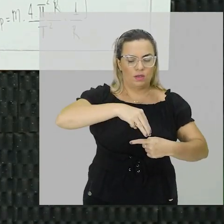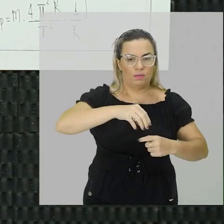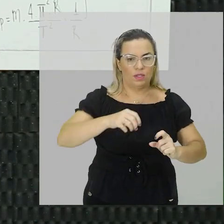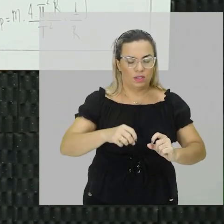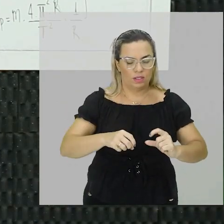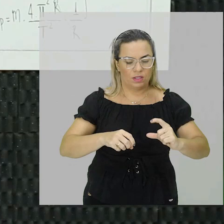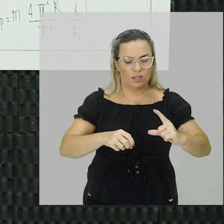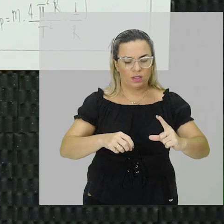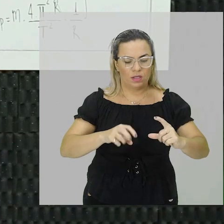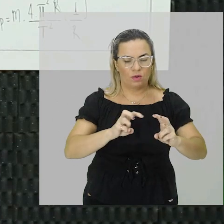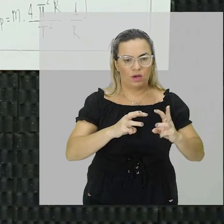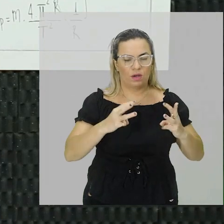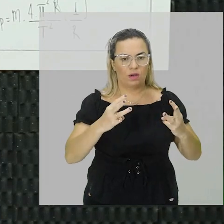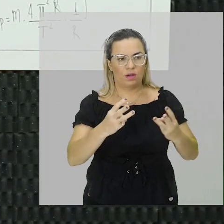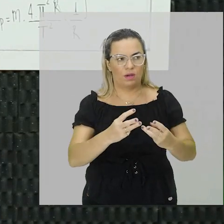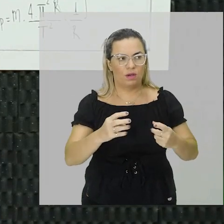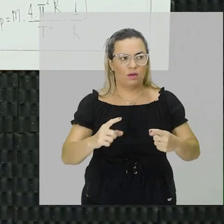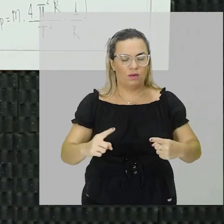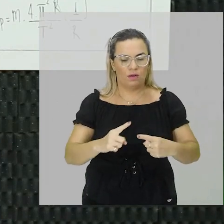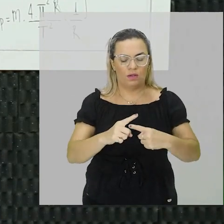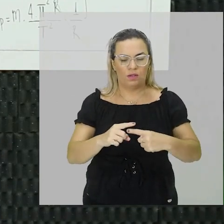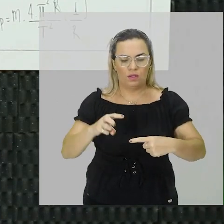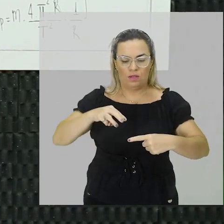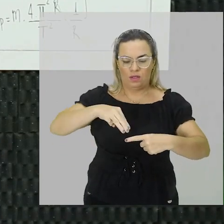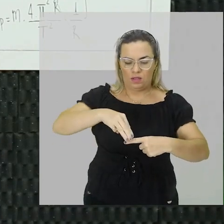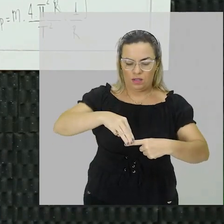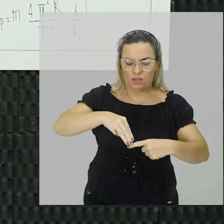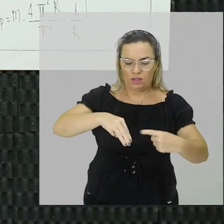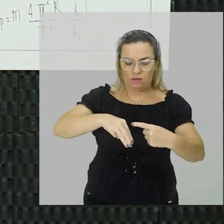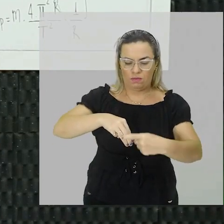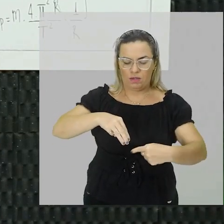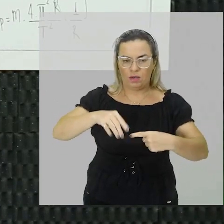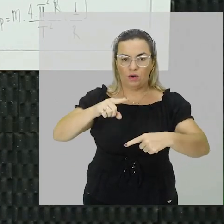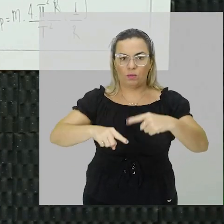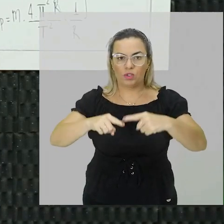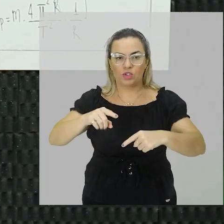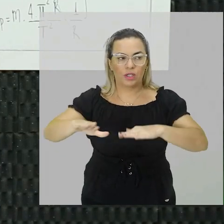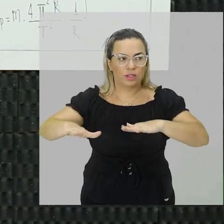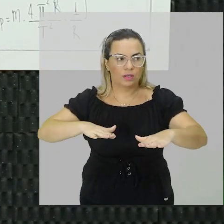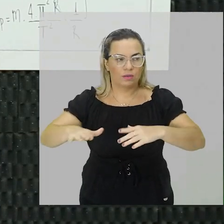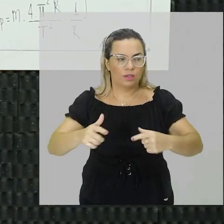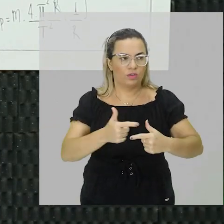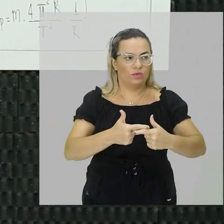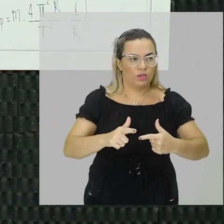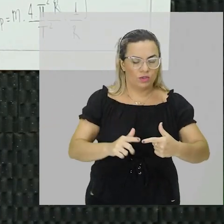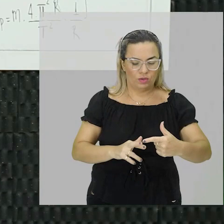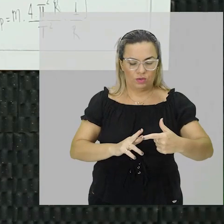mzinho, distância média, né, deste corpo